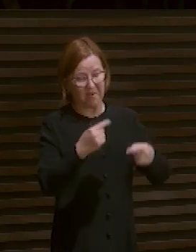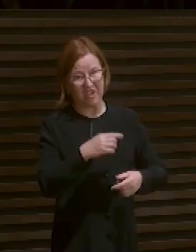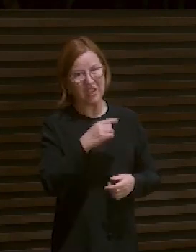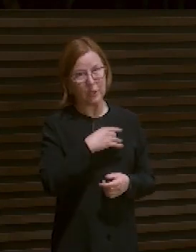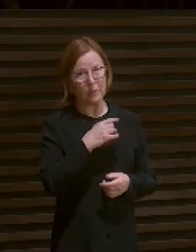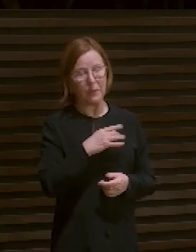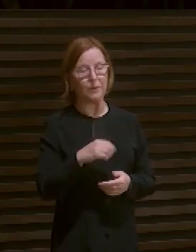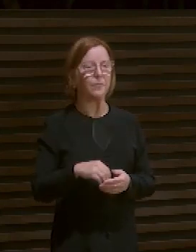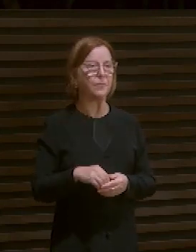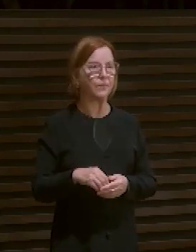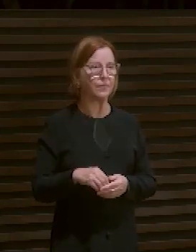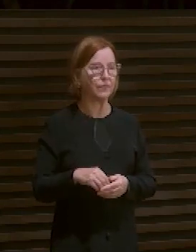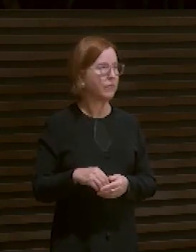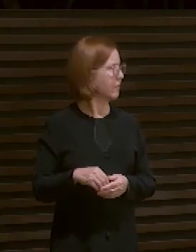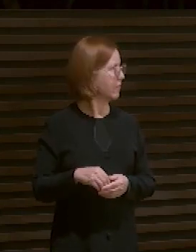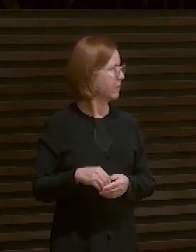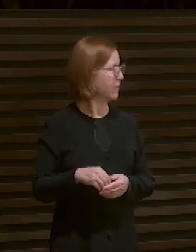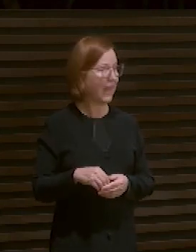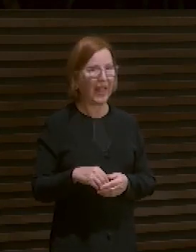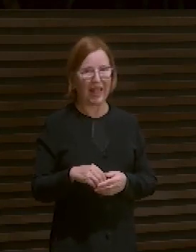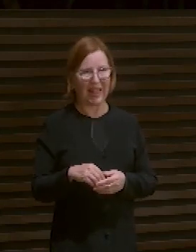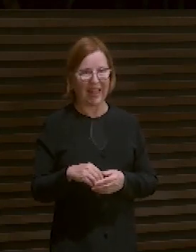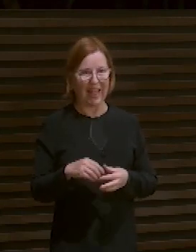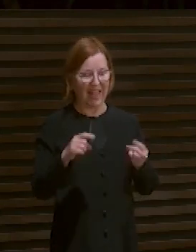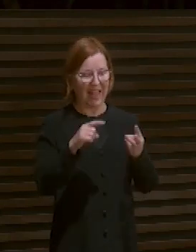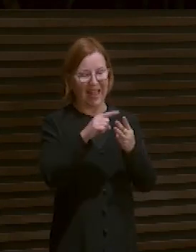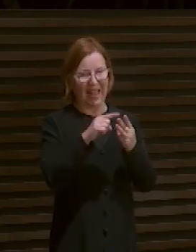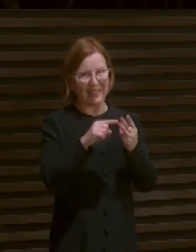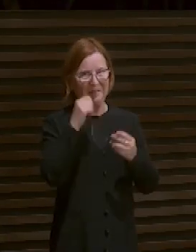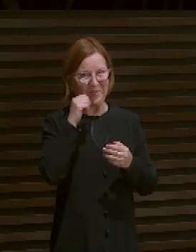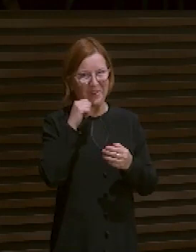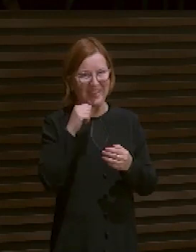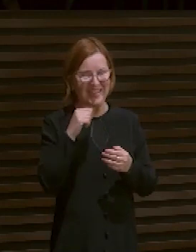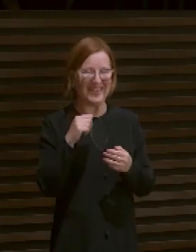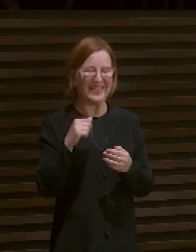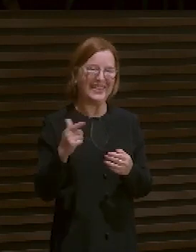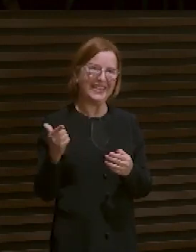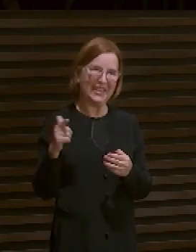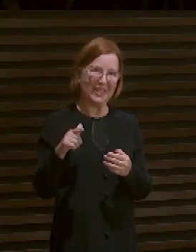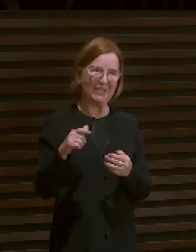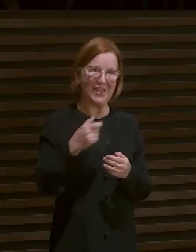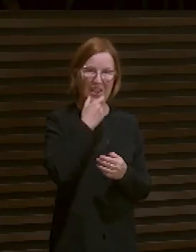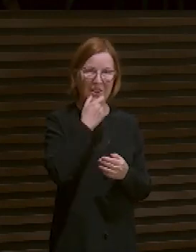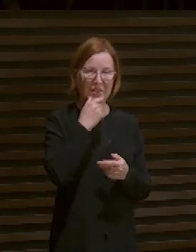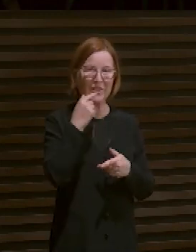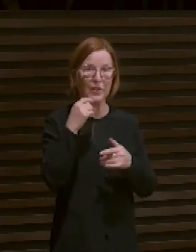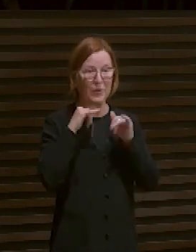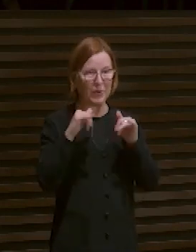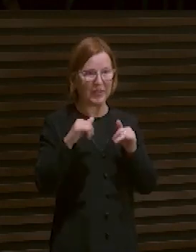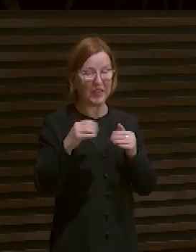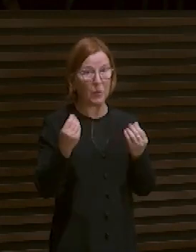meninas de Londres também falaram de que muitas igrejas lá ficaram